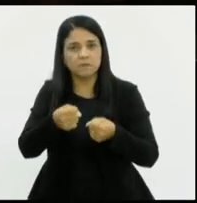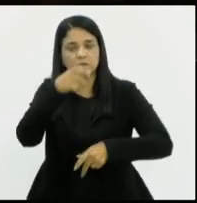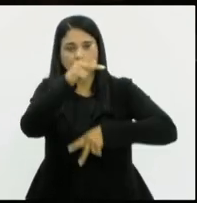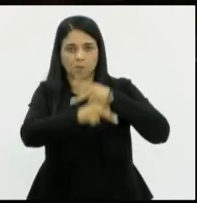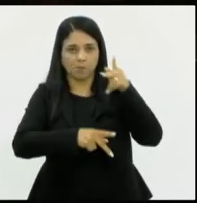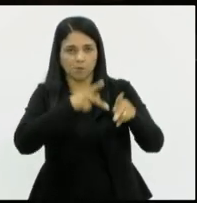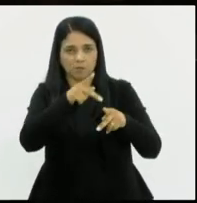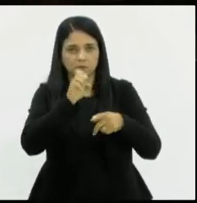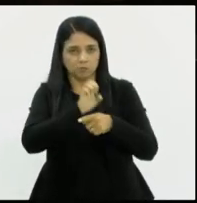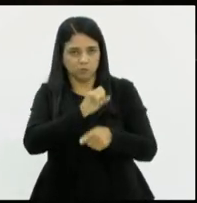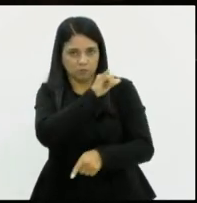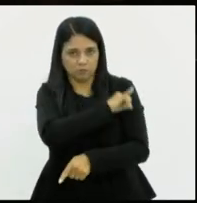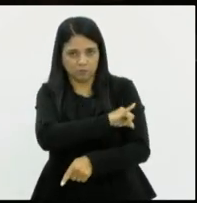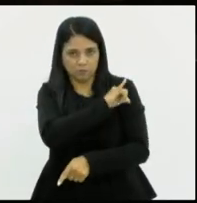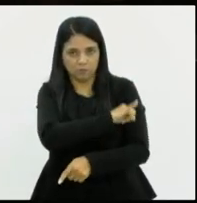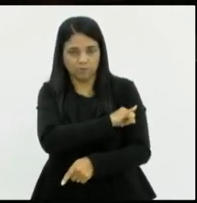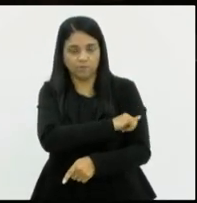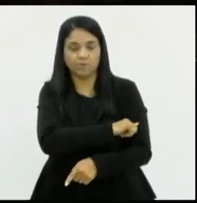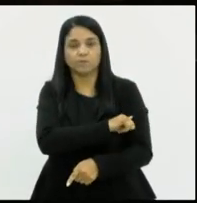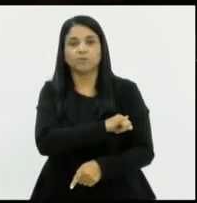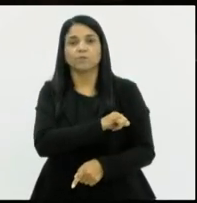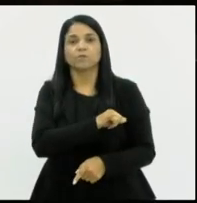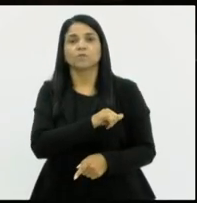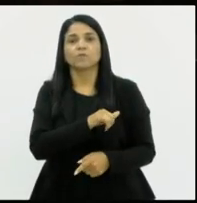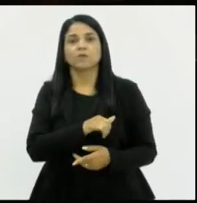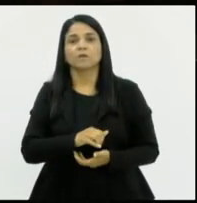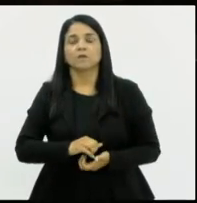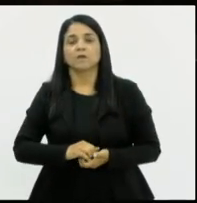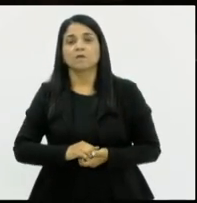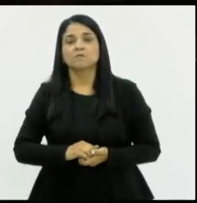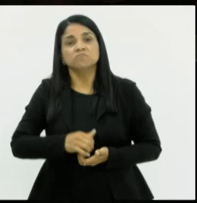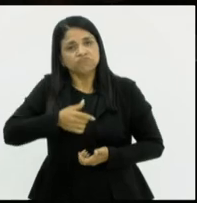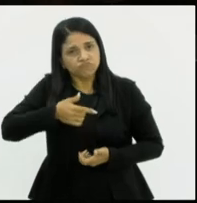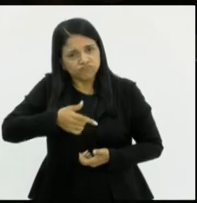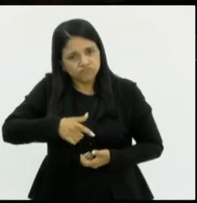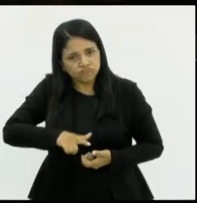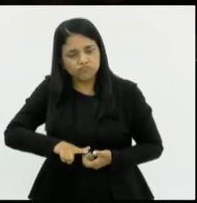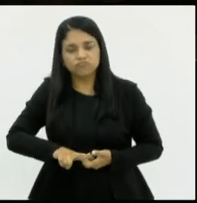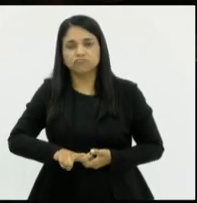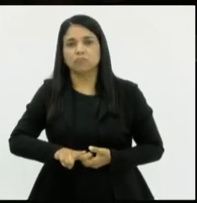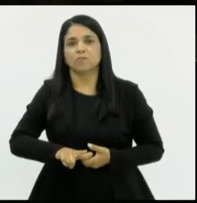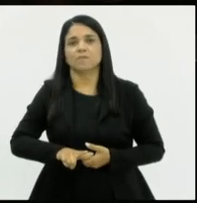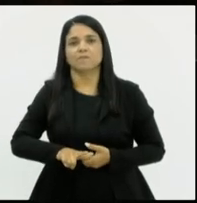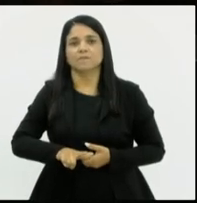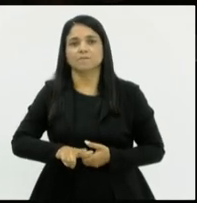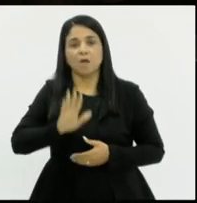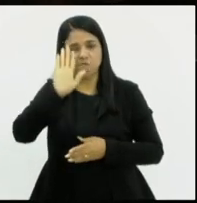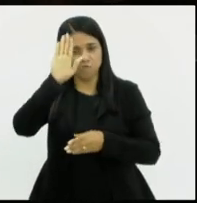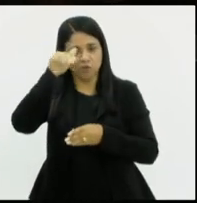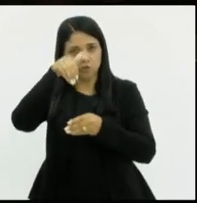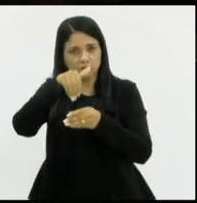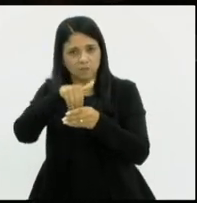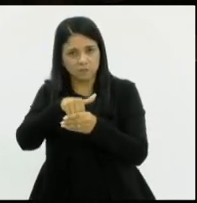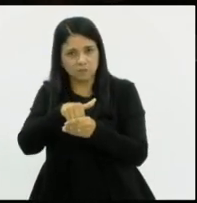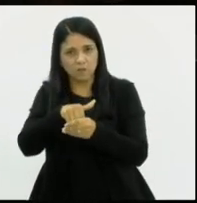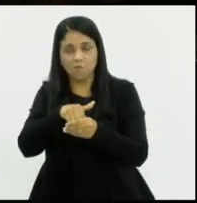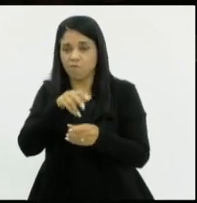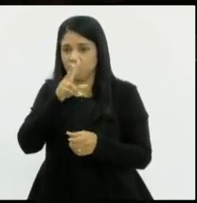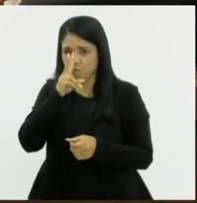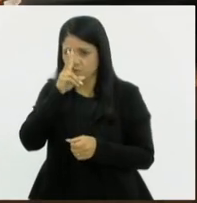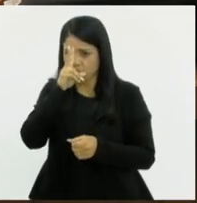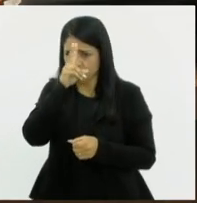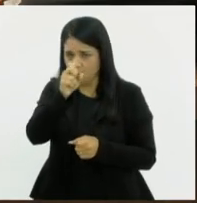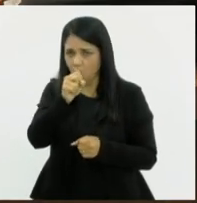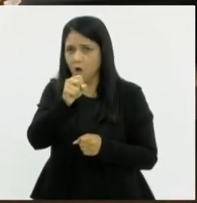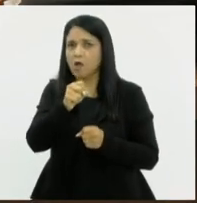do Rio de Janeiro, fui mais uma vez, né, uma votação muito, muito forte, muito